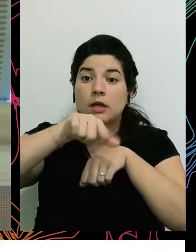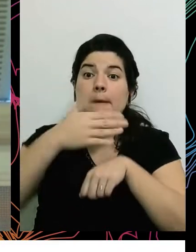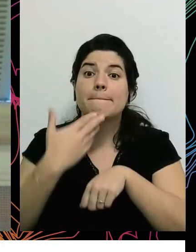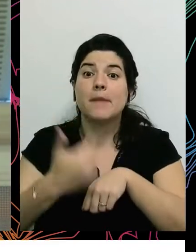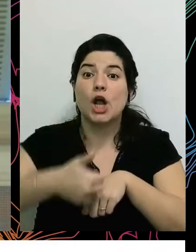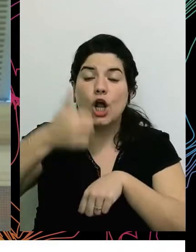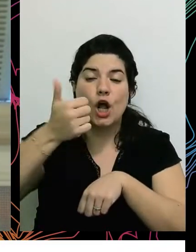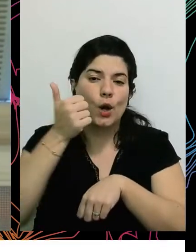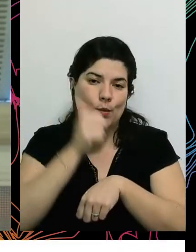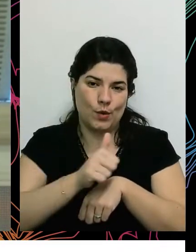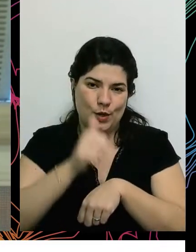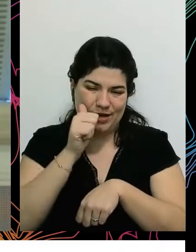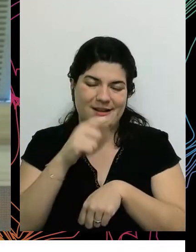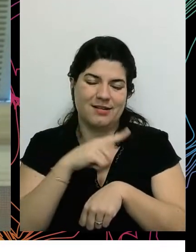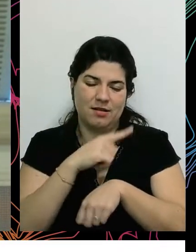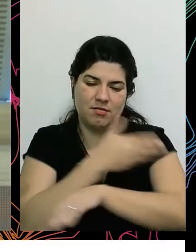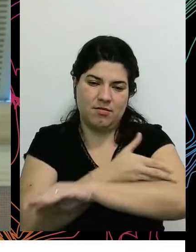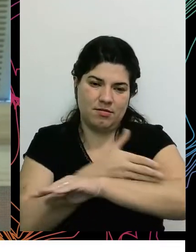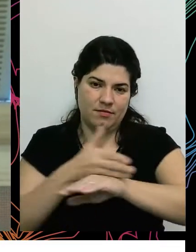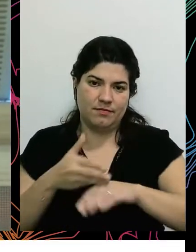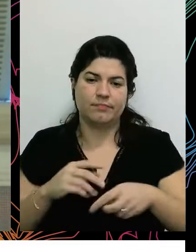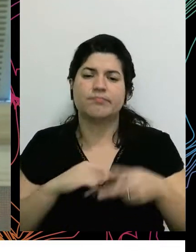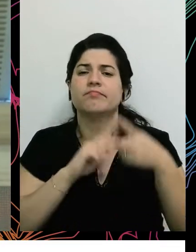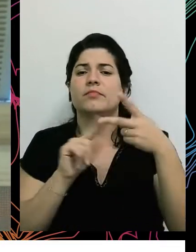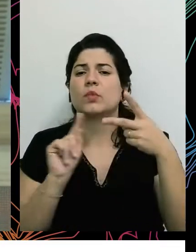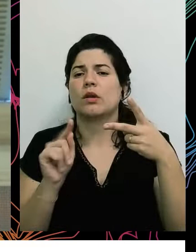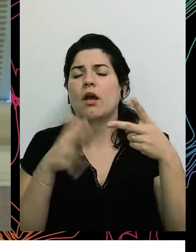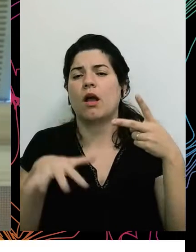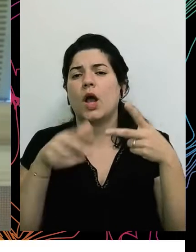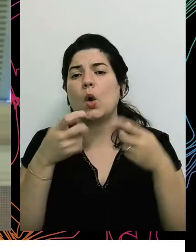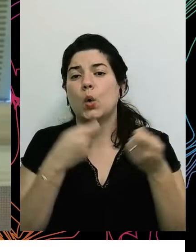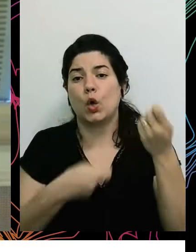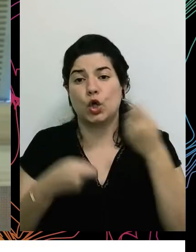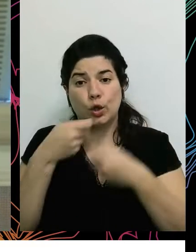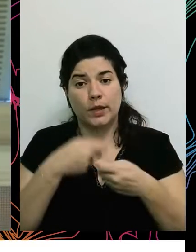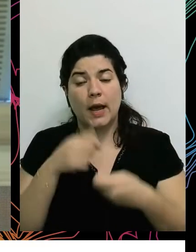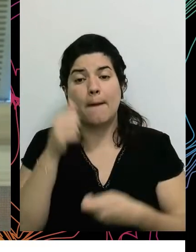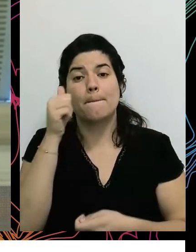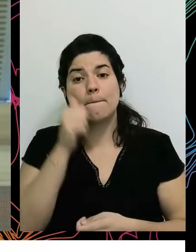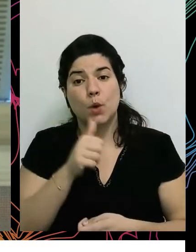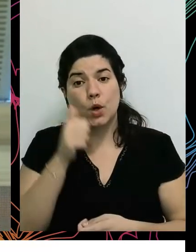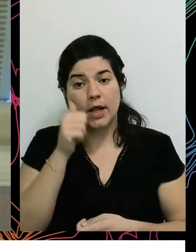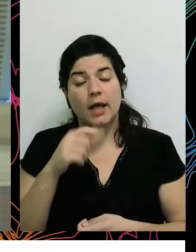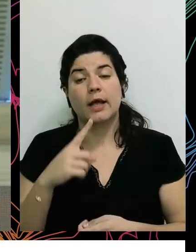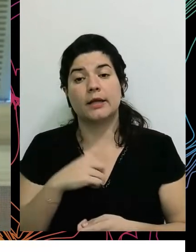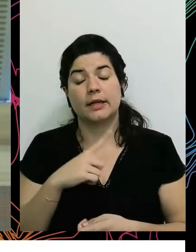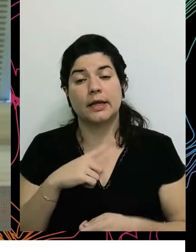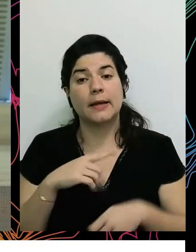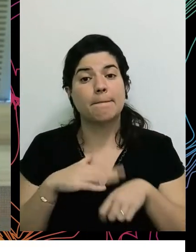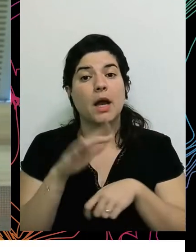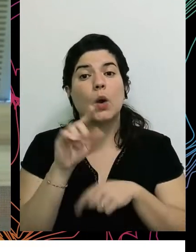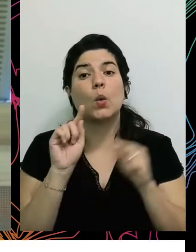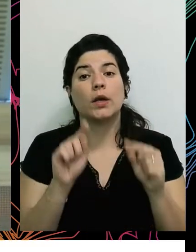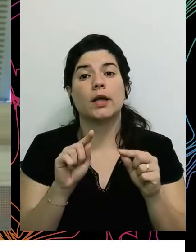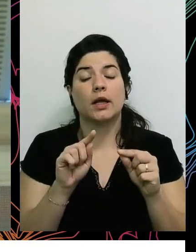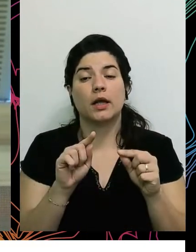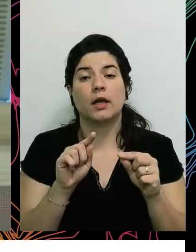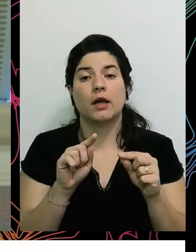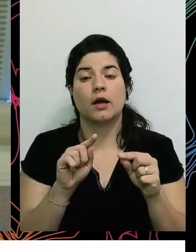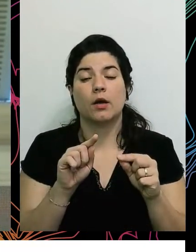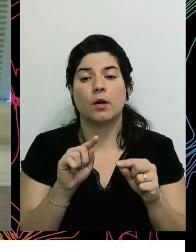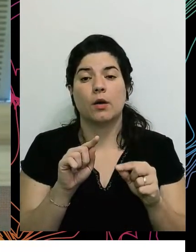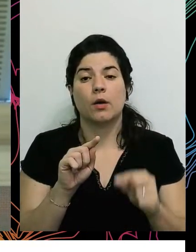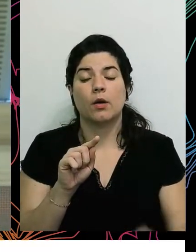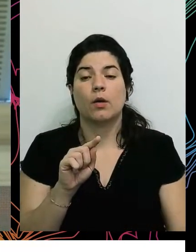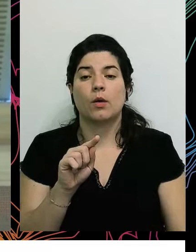segunda coisa é econômica. As mulheres, em geral, adicionam mais ao GDP. A